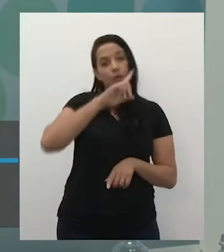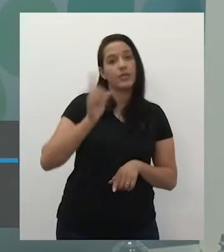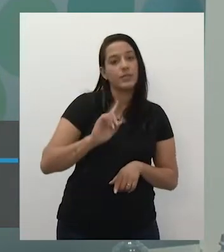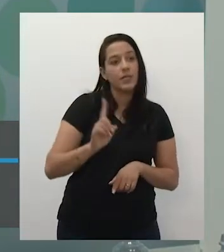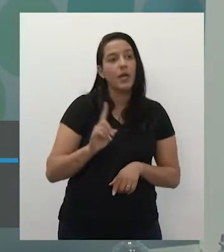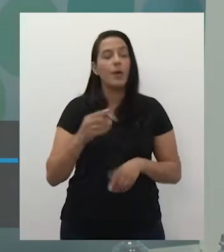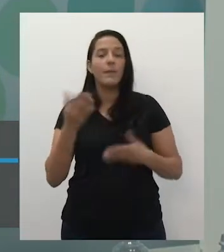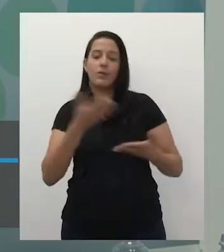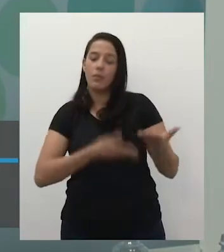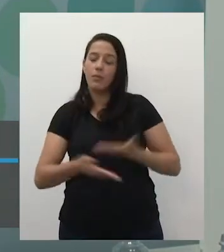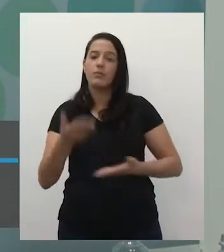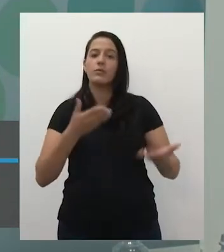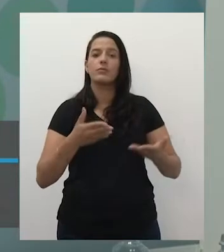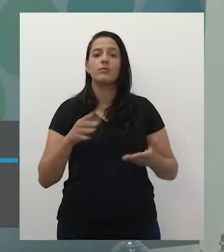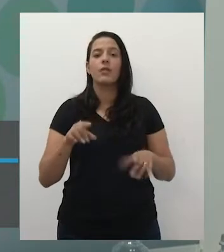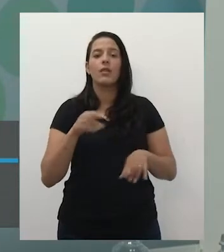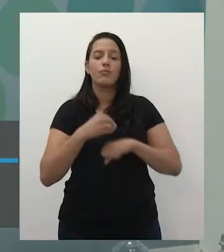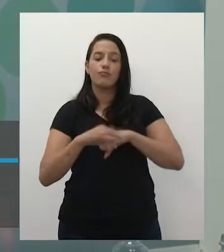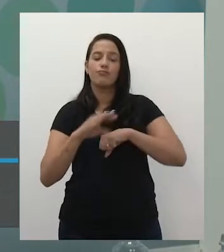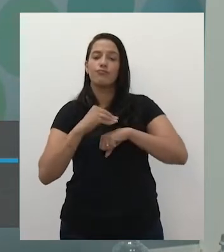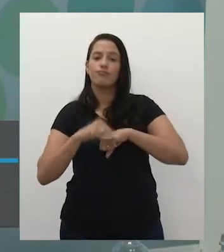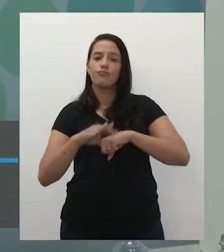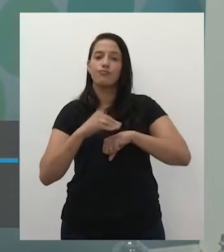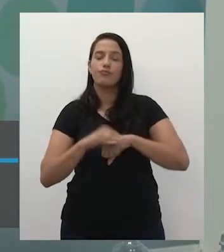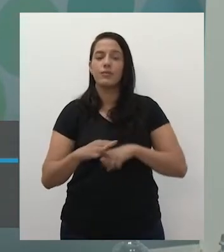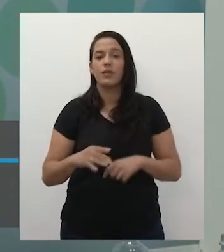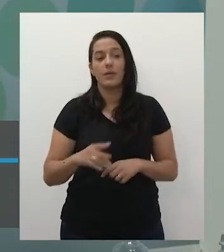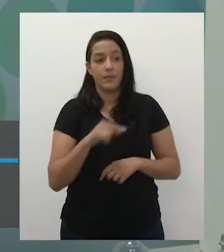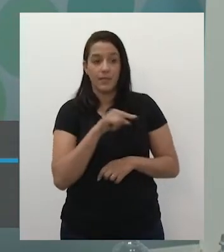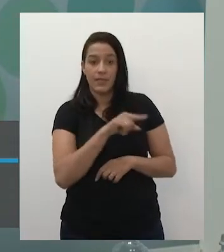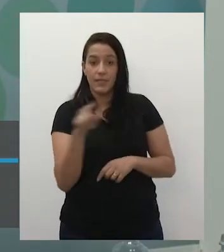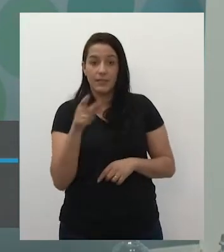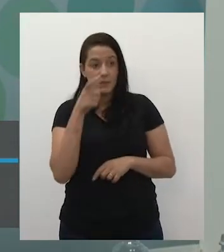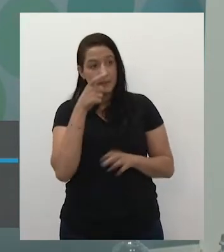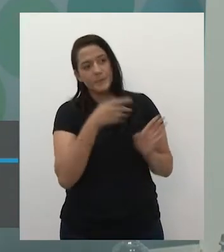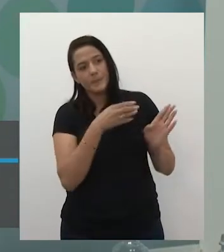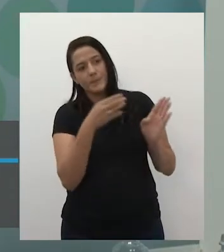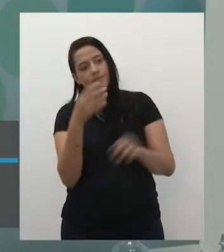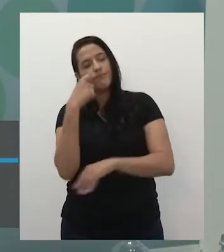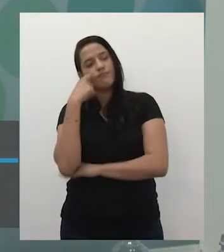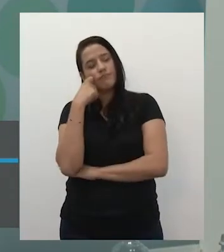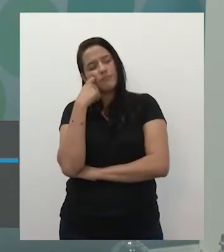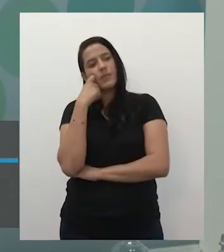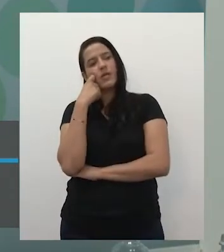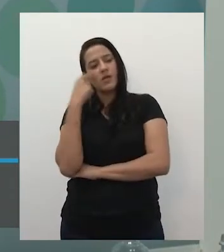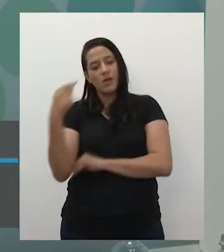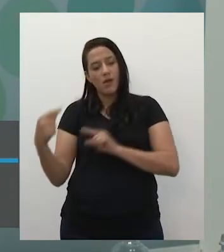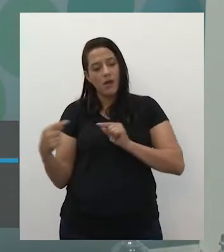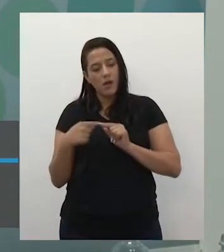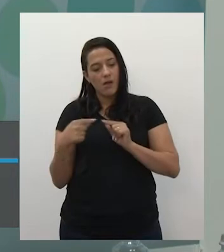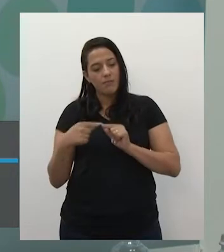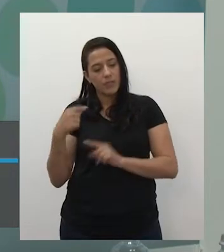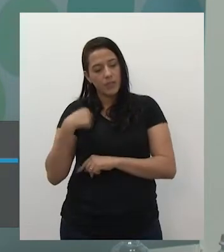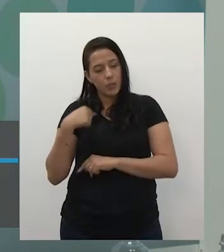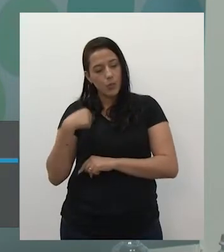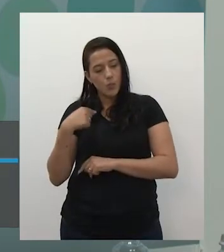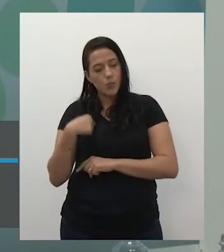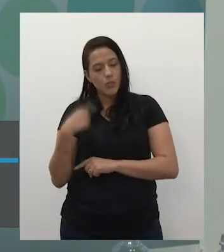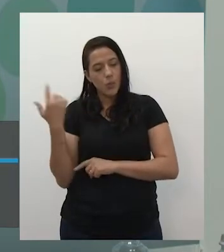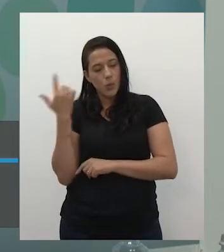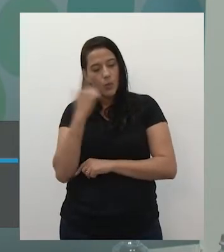a equipe, né, a Deise falou, né, olha, eu não estou sozinha, né, apesar da ajuda aí das meninas que trabalham comigo na